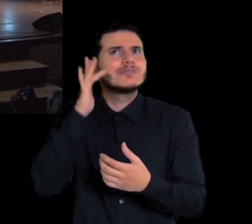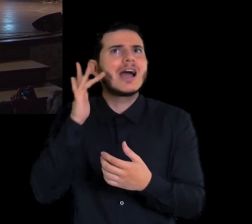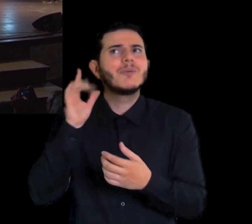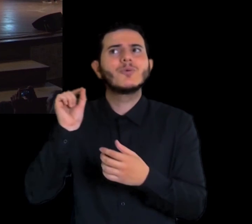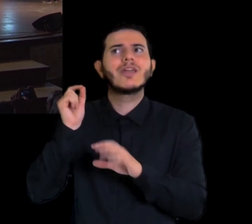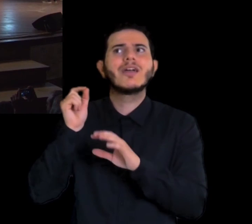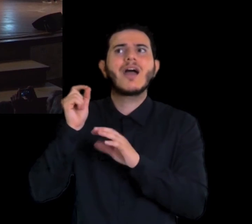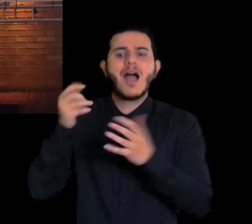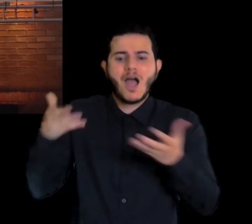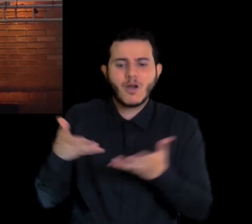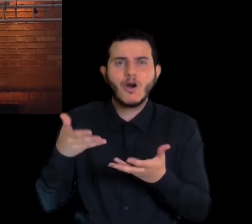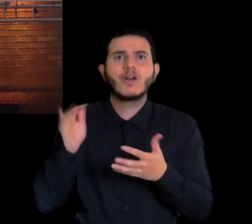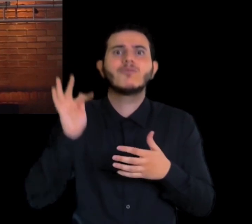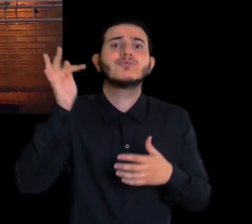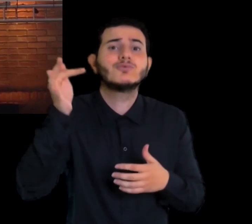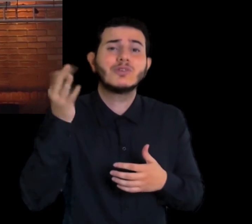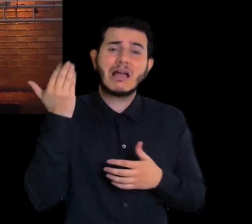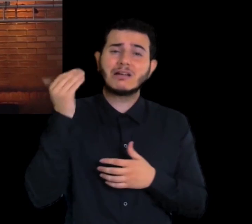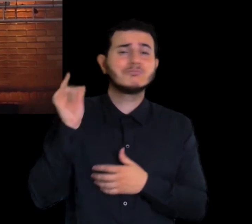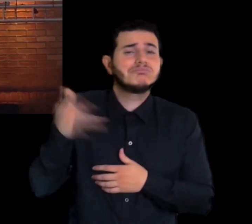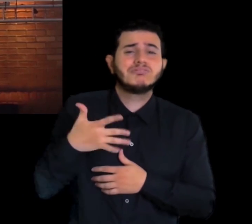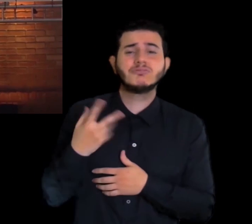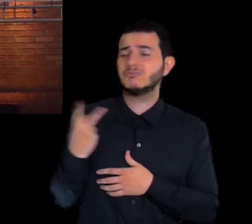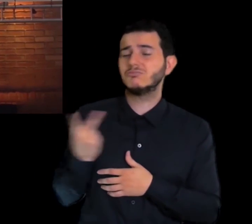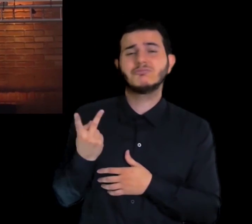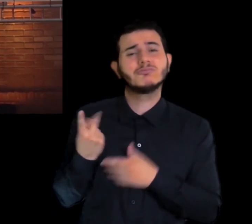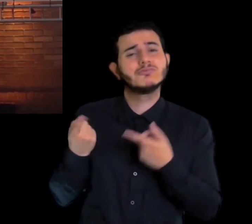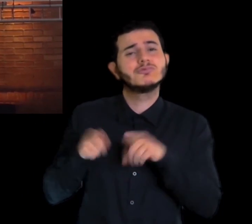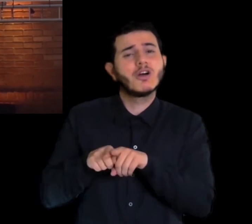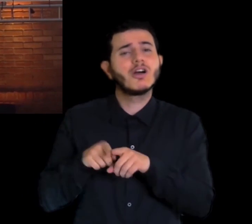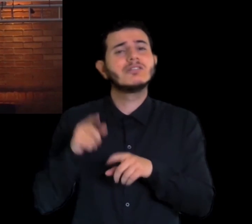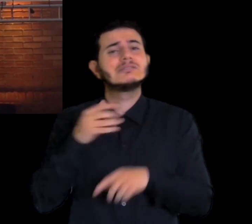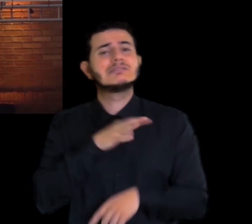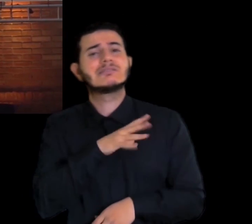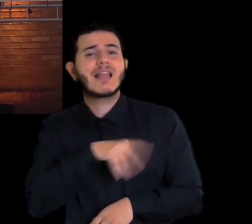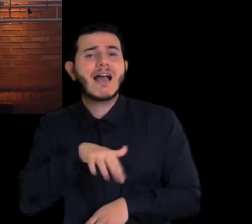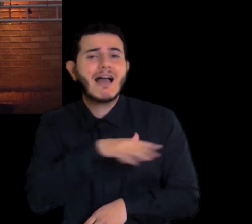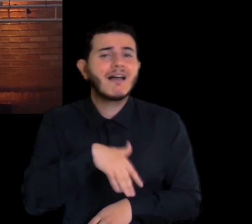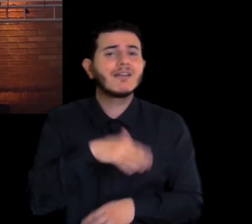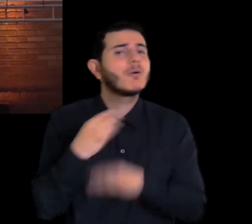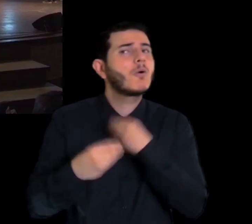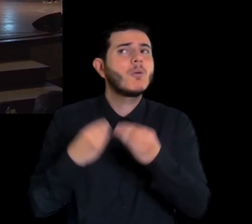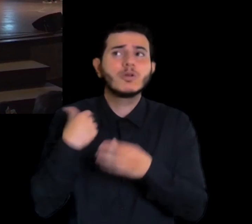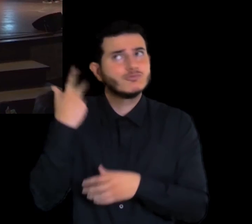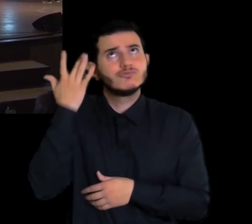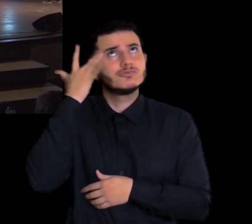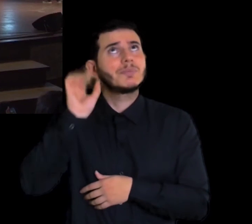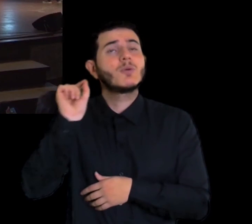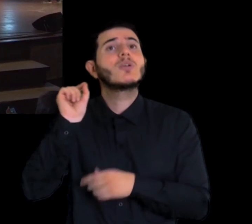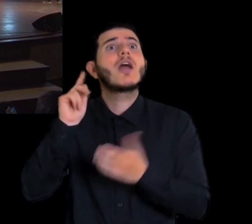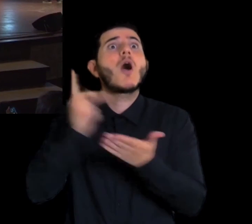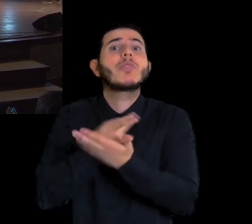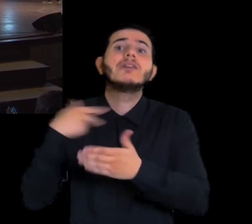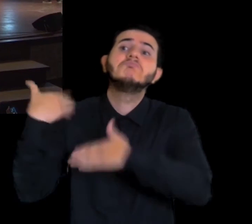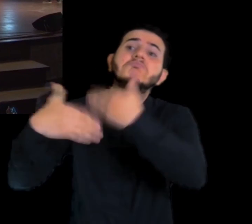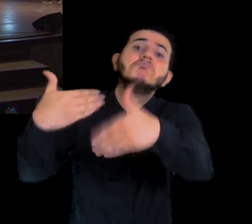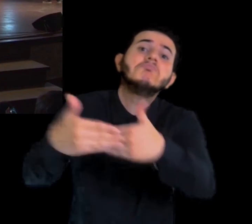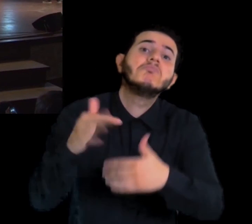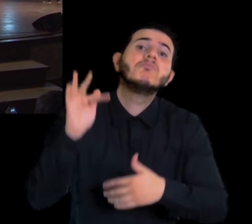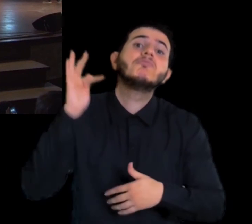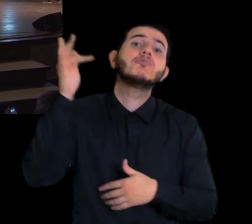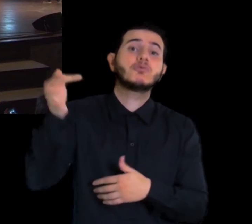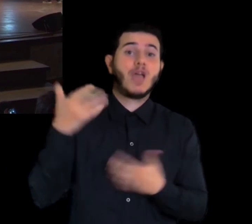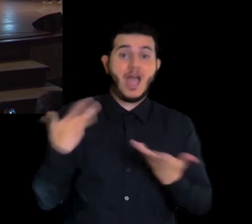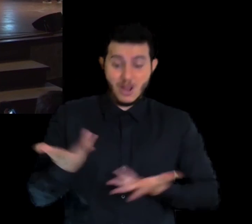no futuro. Era só uma conversa, eu e minha sócia, sobre a gente mostrar a cidade. Eu não sabia que ia rolar tudo isso. Que podia ser isso, que eu podia